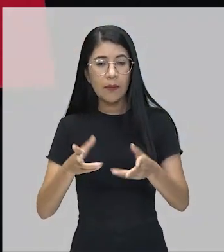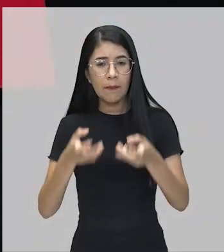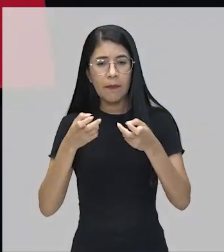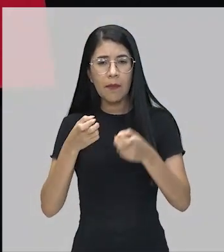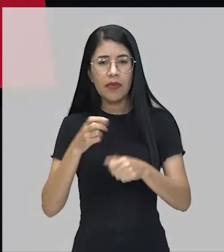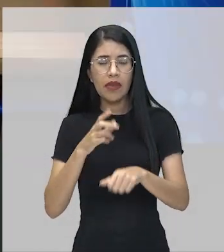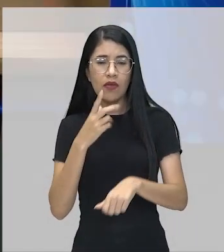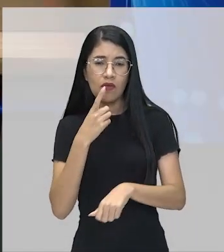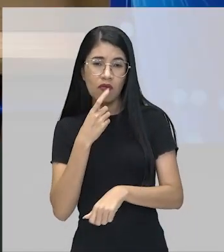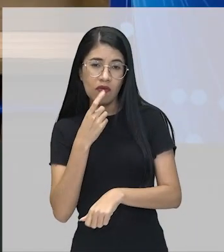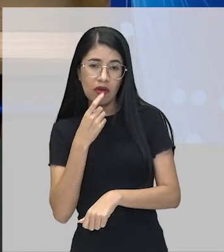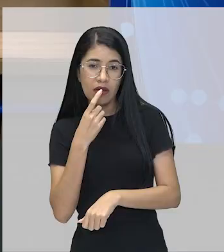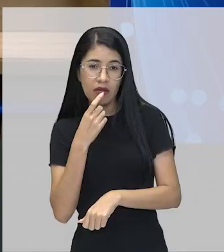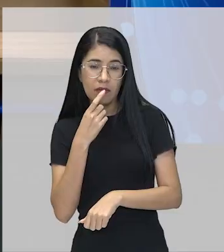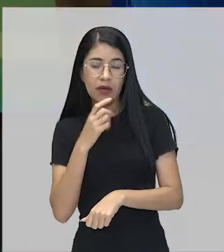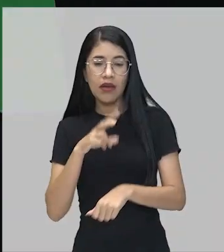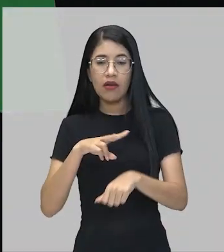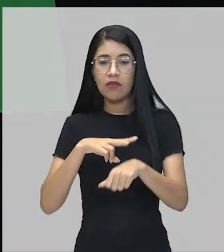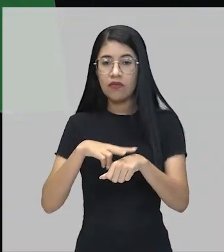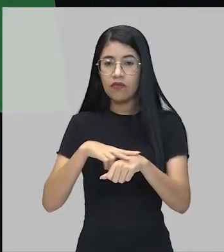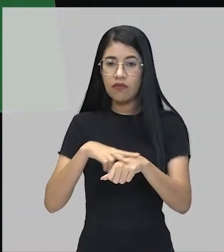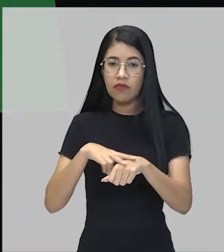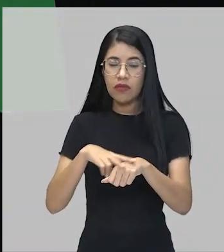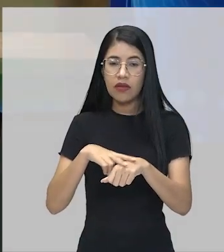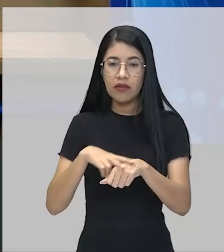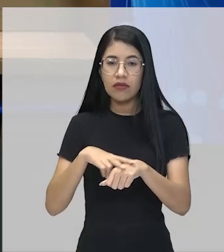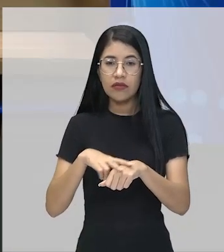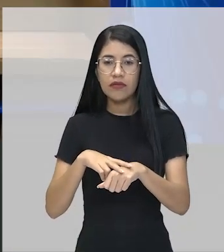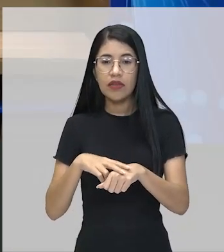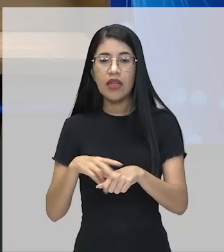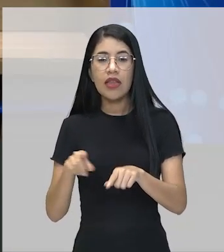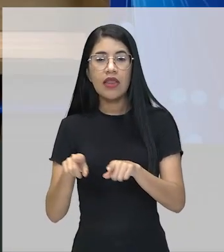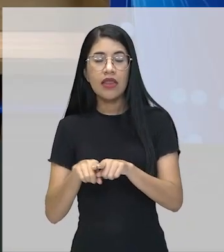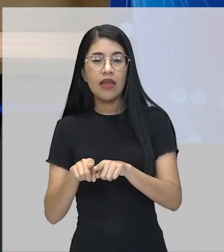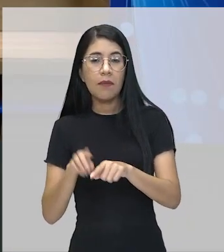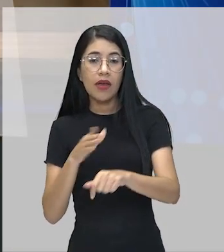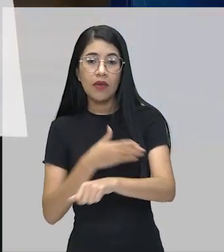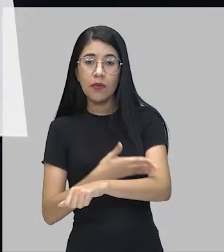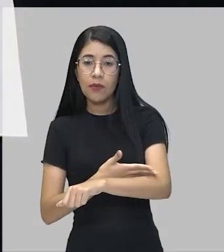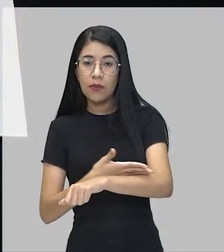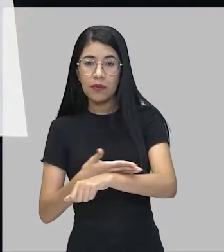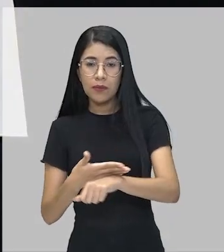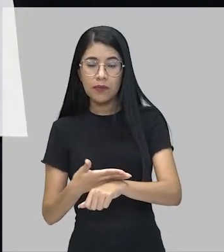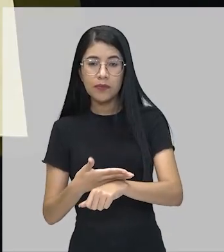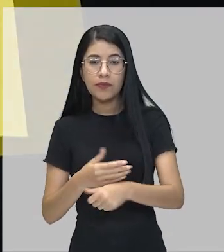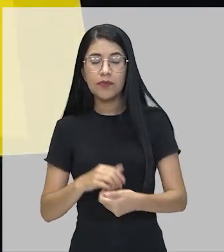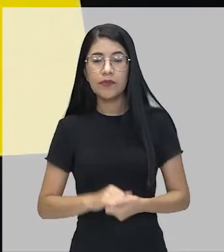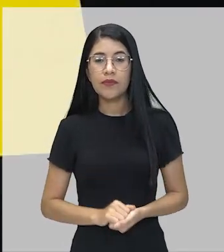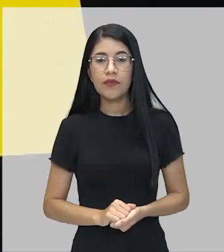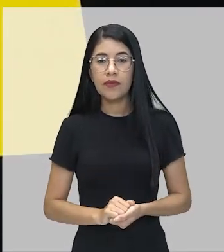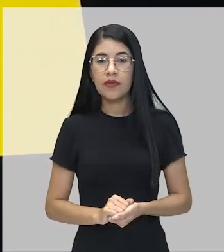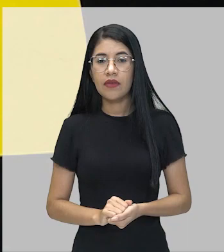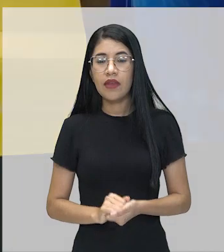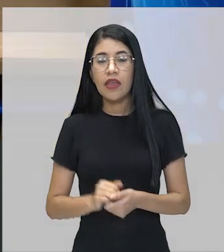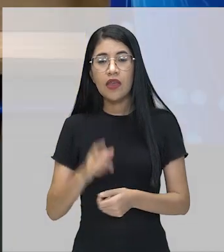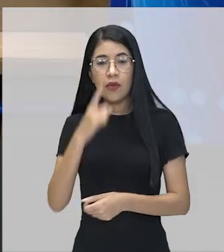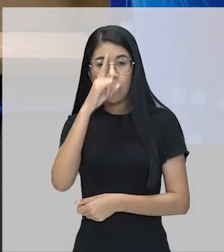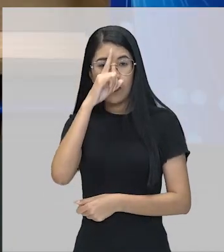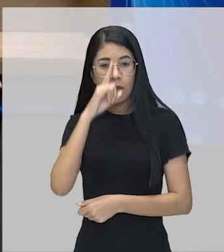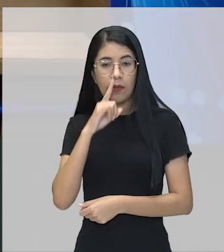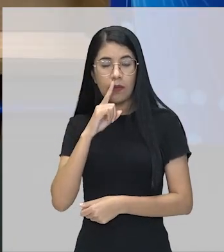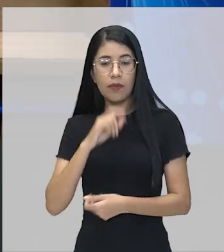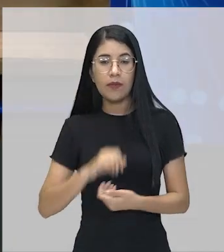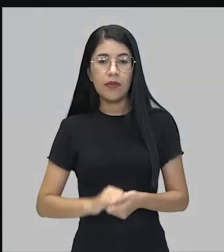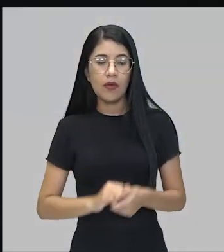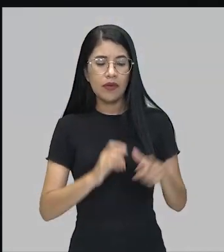cor vermelha, um cartão de cor verde, nós temos também aqui um cartão da cor branca e um cartão amarelo.